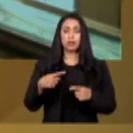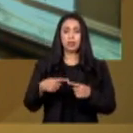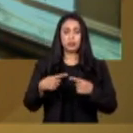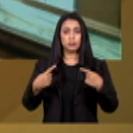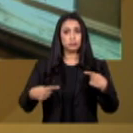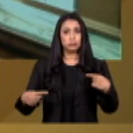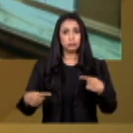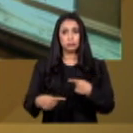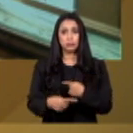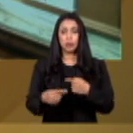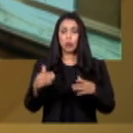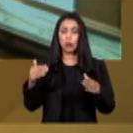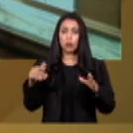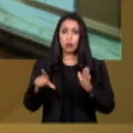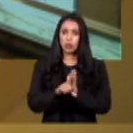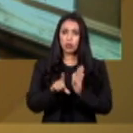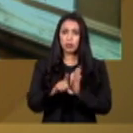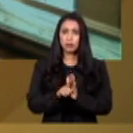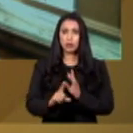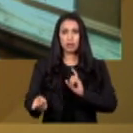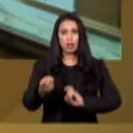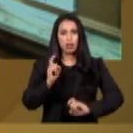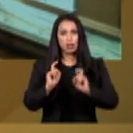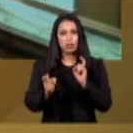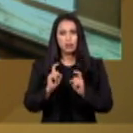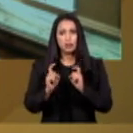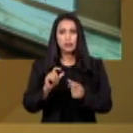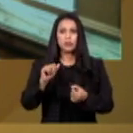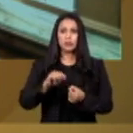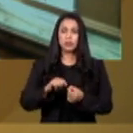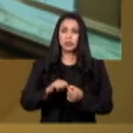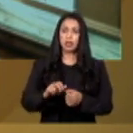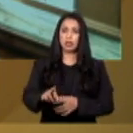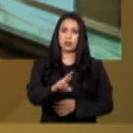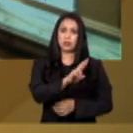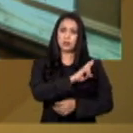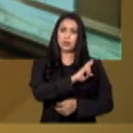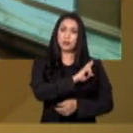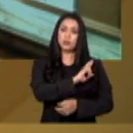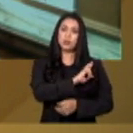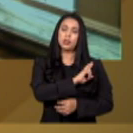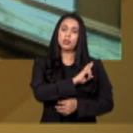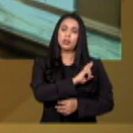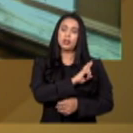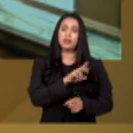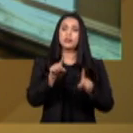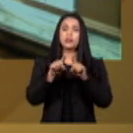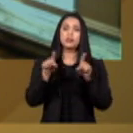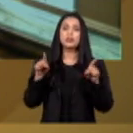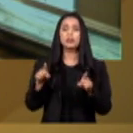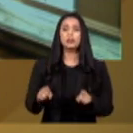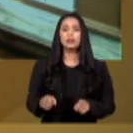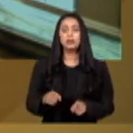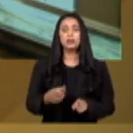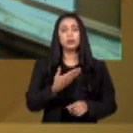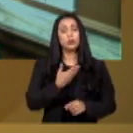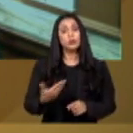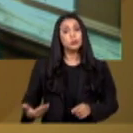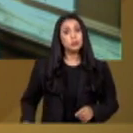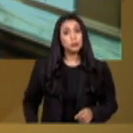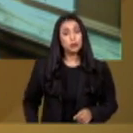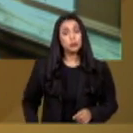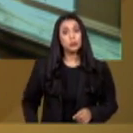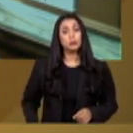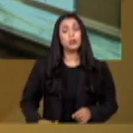pronto alto rosa eu pratico considerado responsável servidor público ou privado